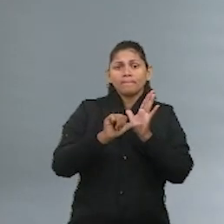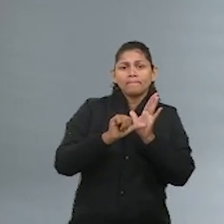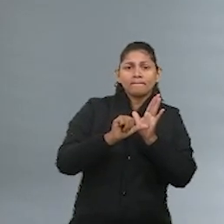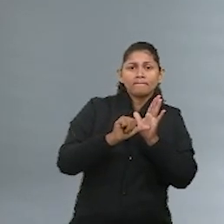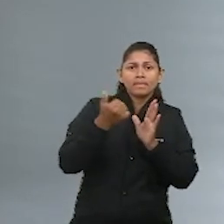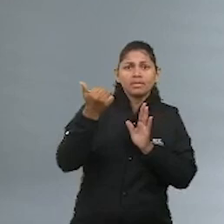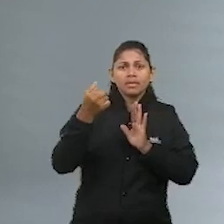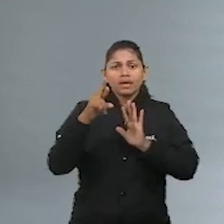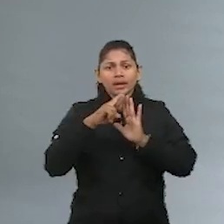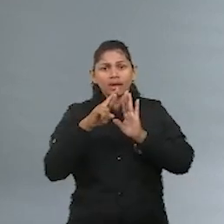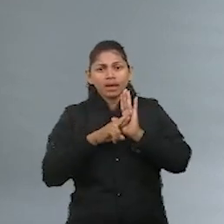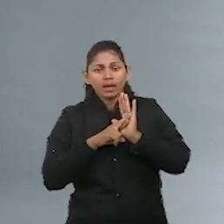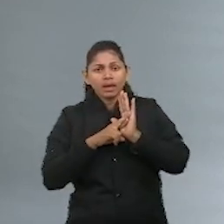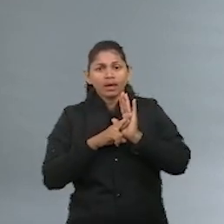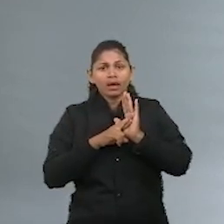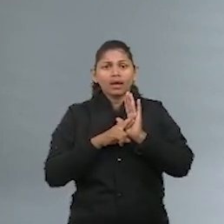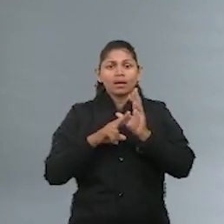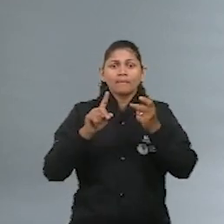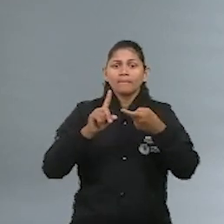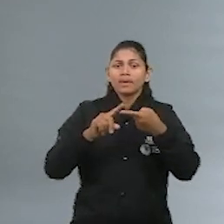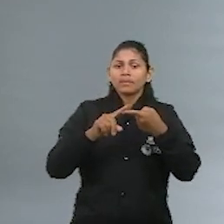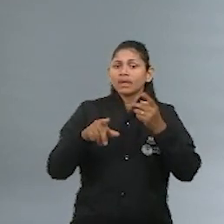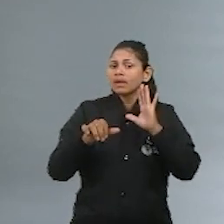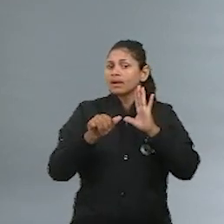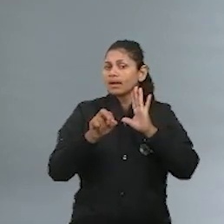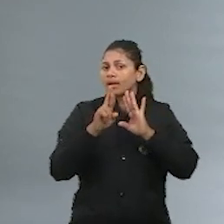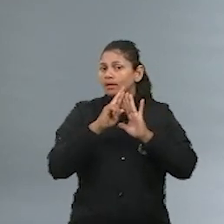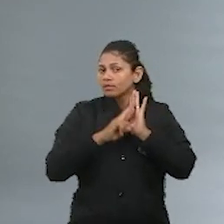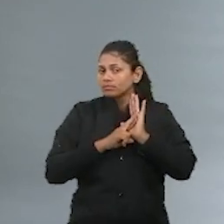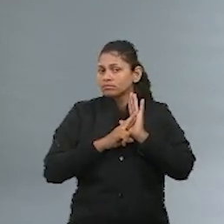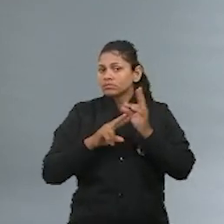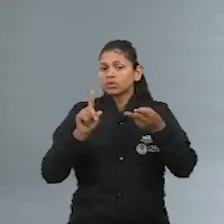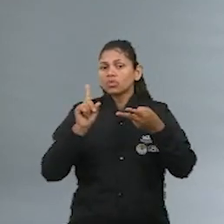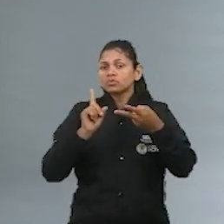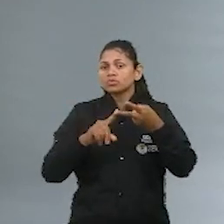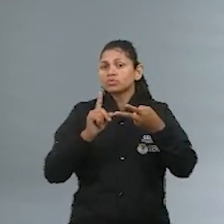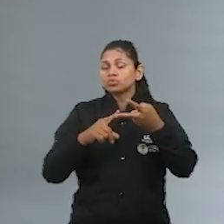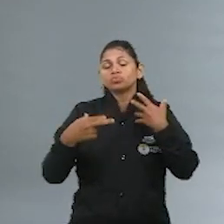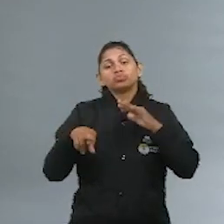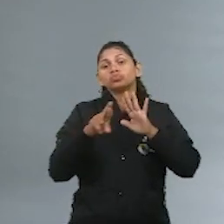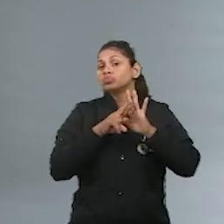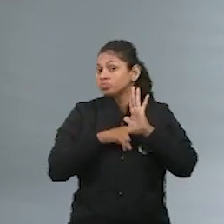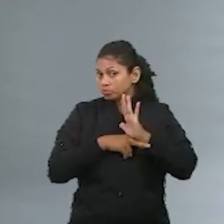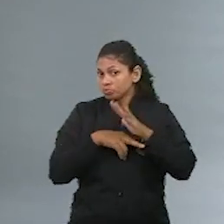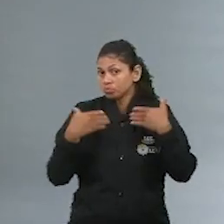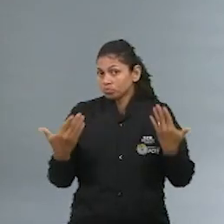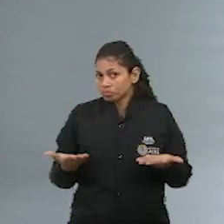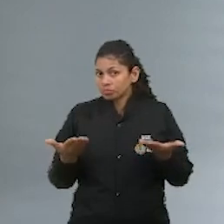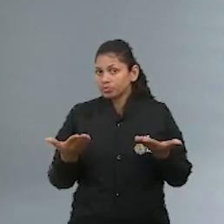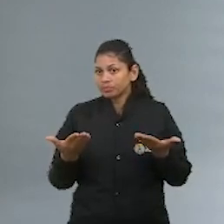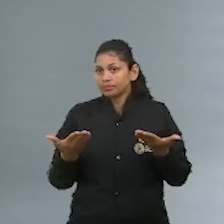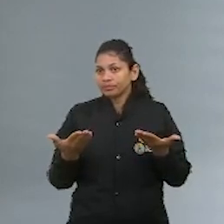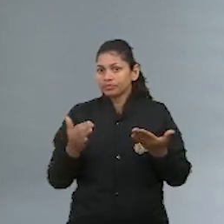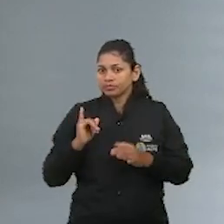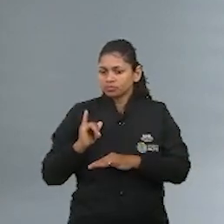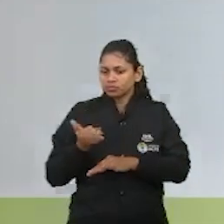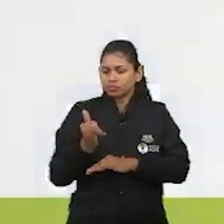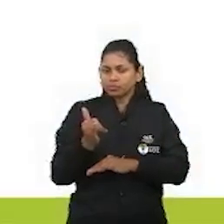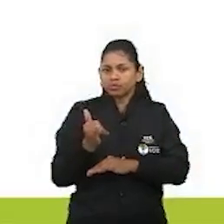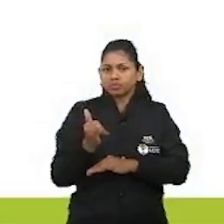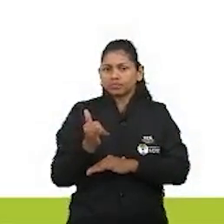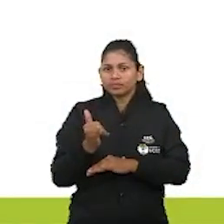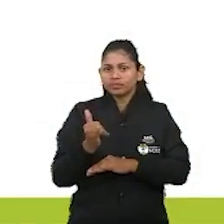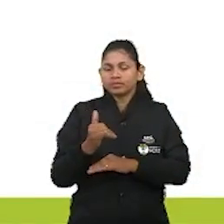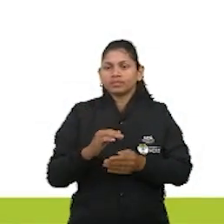trata da corrente. Né? Então, como eu trouxe essa parte aqui do Enem, é para a gente resolver essa primeira parte. Então, vamos